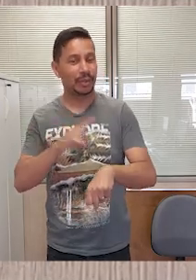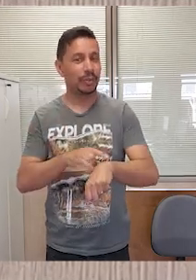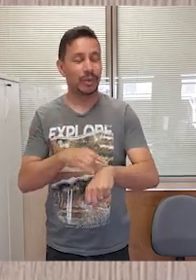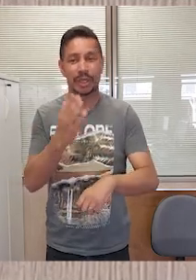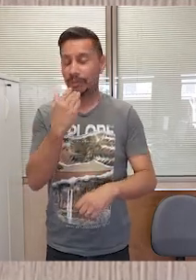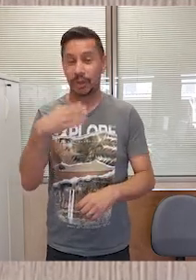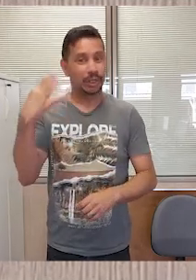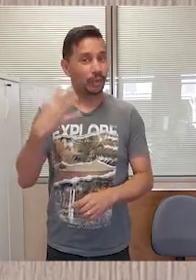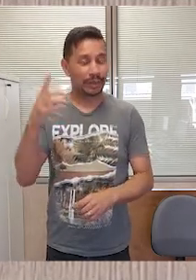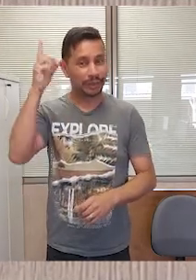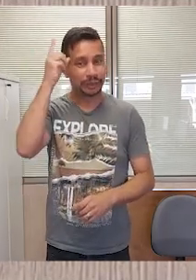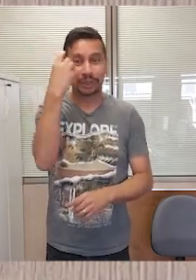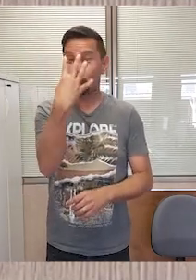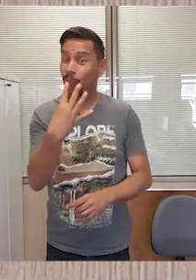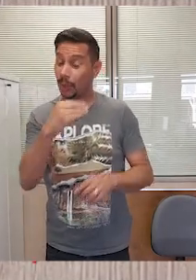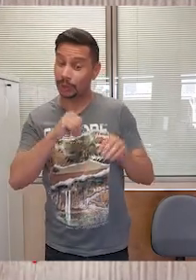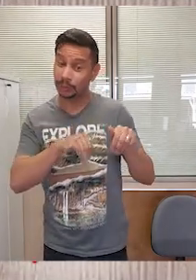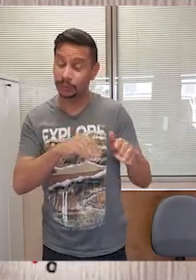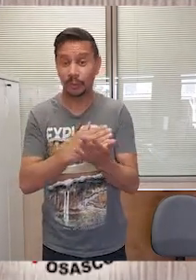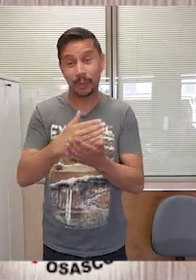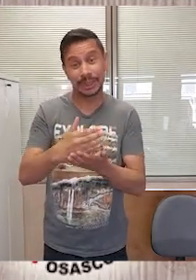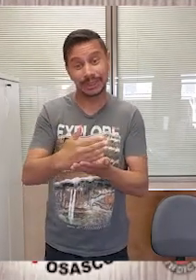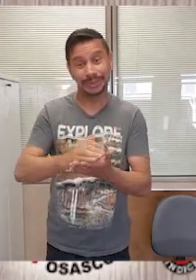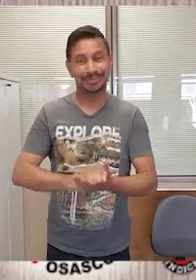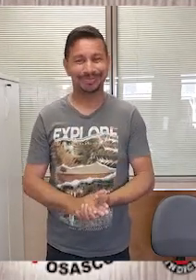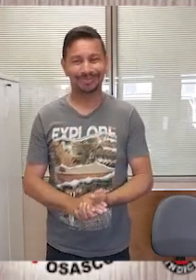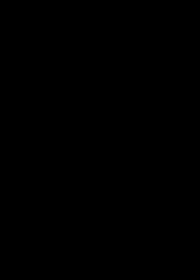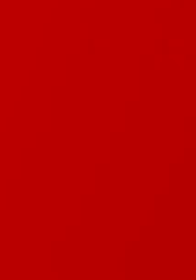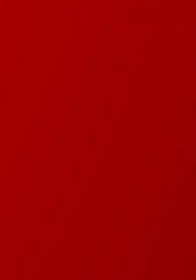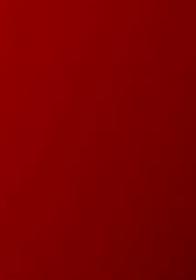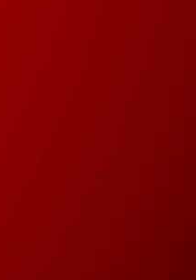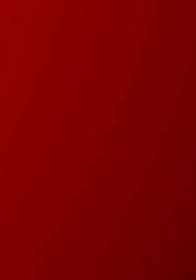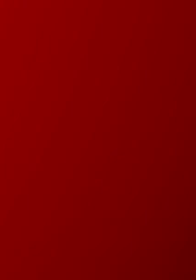Olá, o Hora da Boia desta quarta-feira, dia 4 de setembro, está começando.